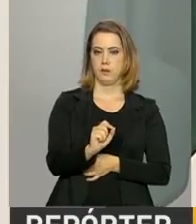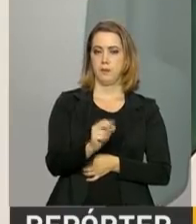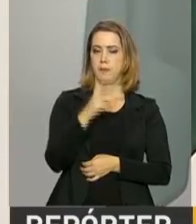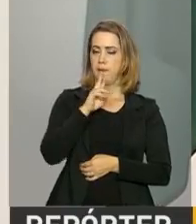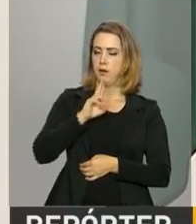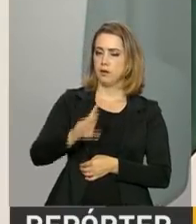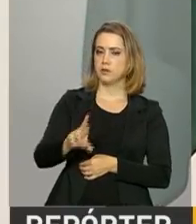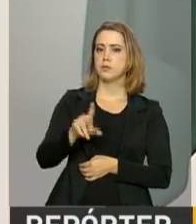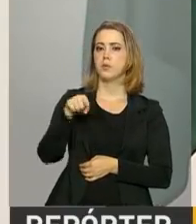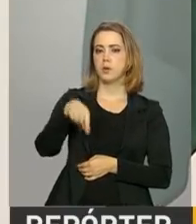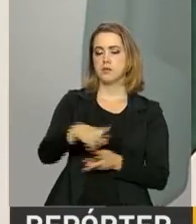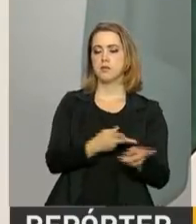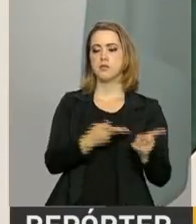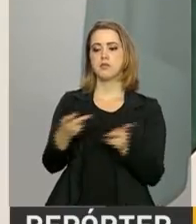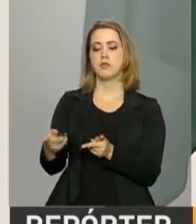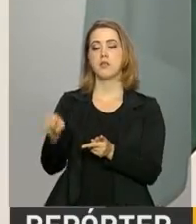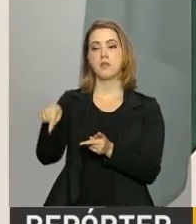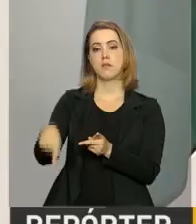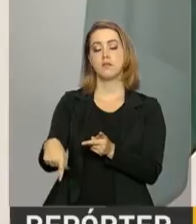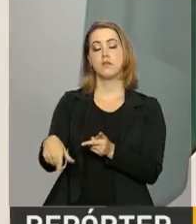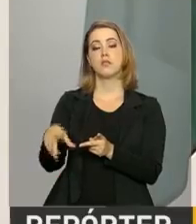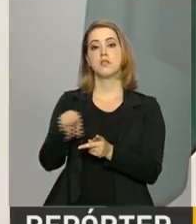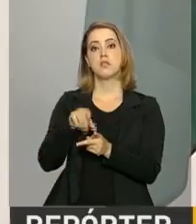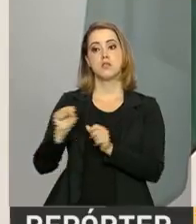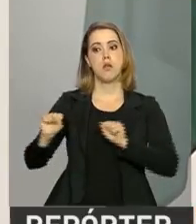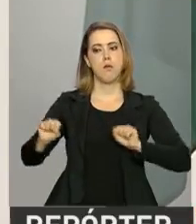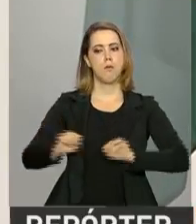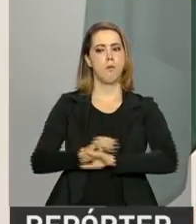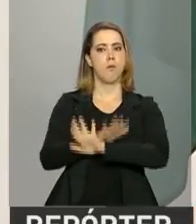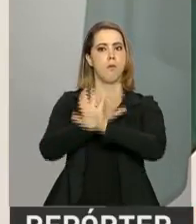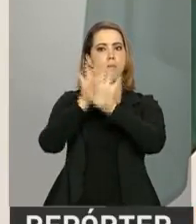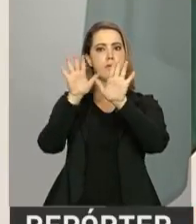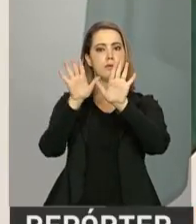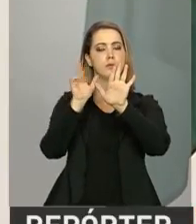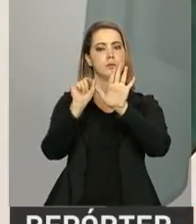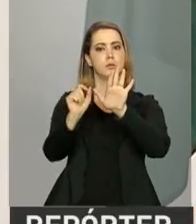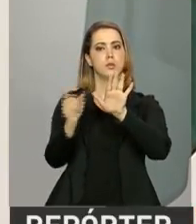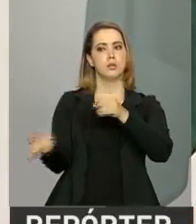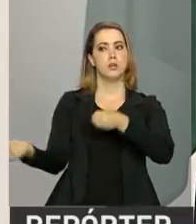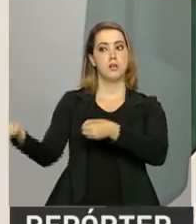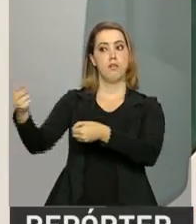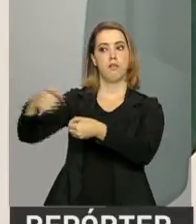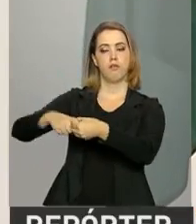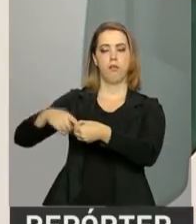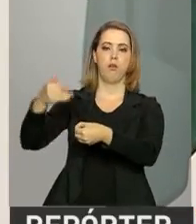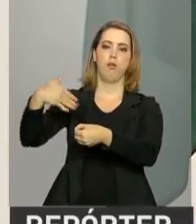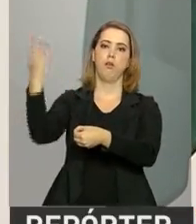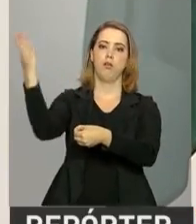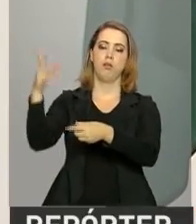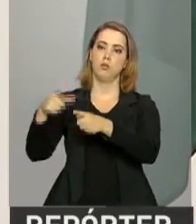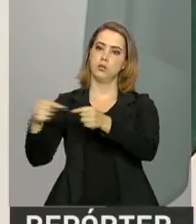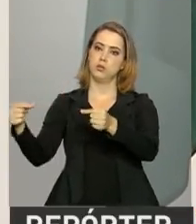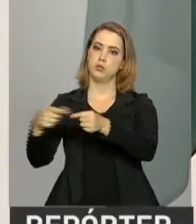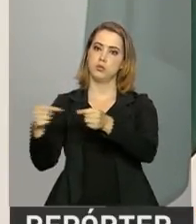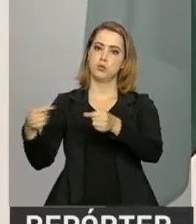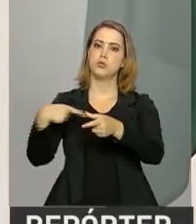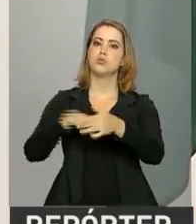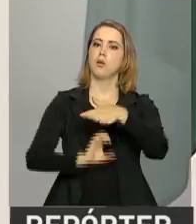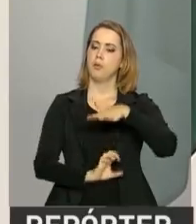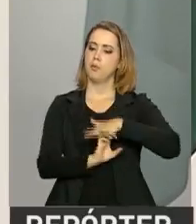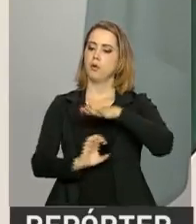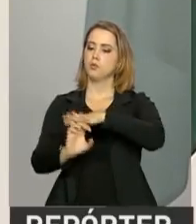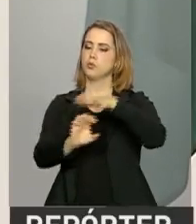dessa visita é uma claríssima retomada do Japão de um papel central nos investimentos no Brasil,